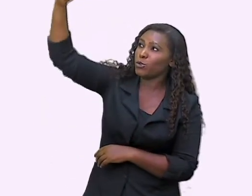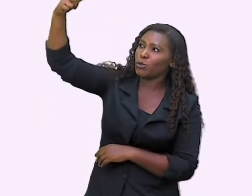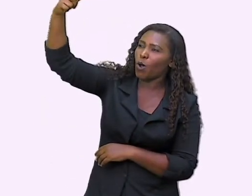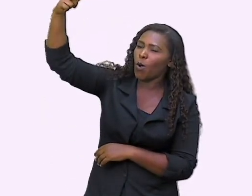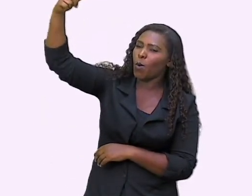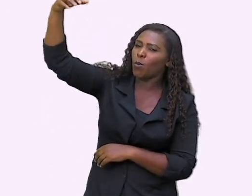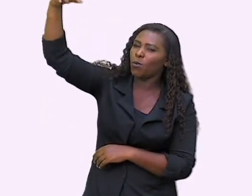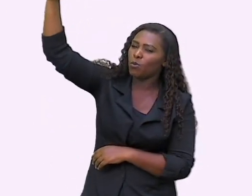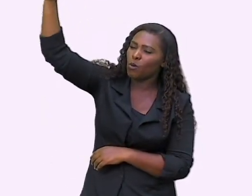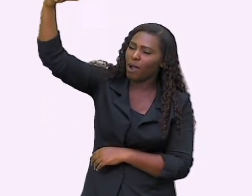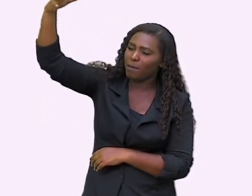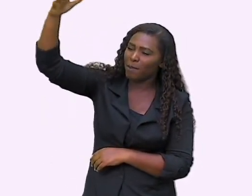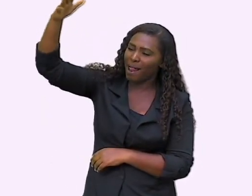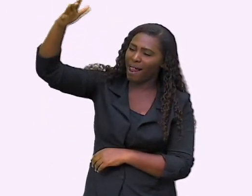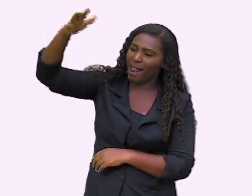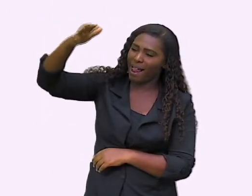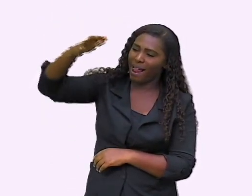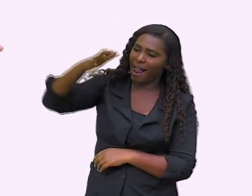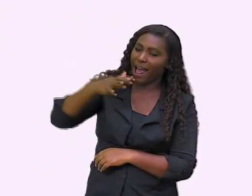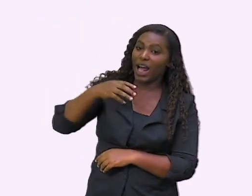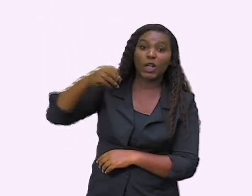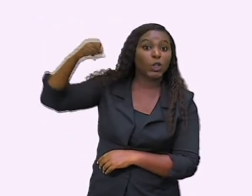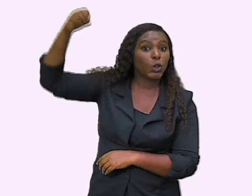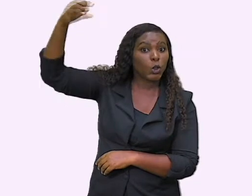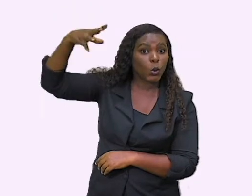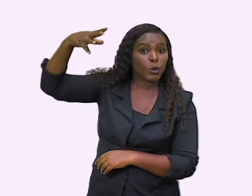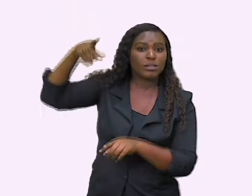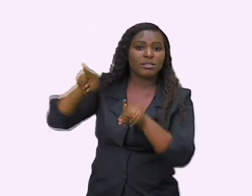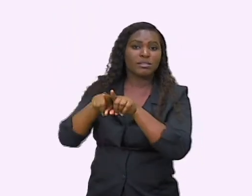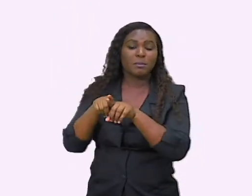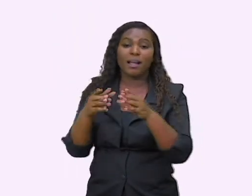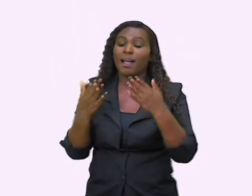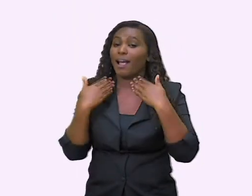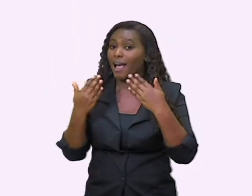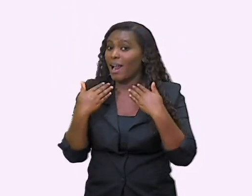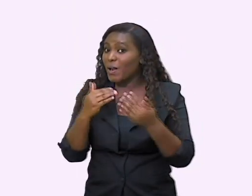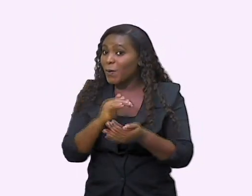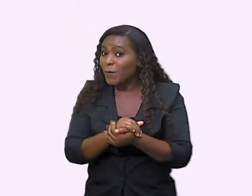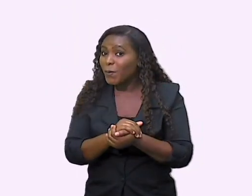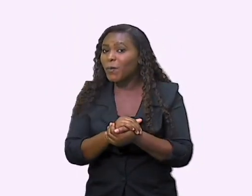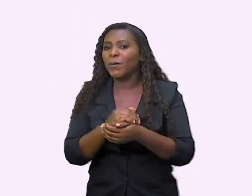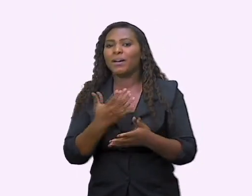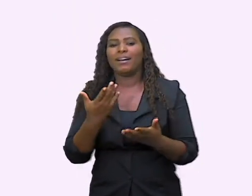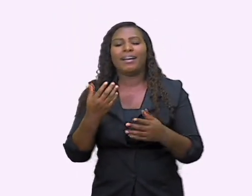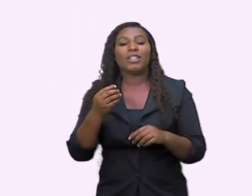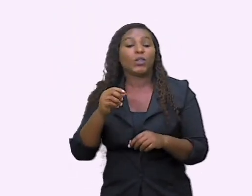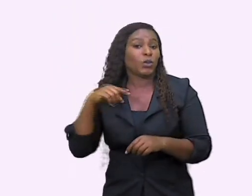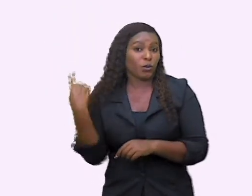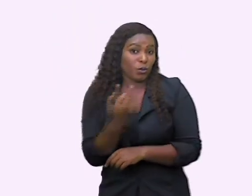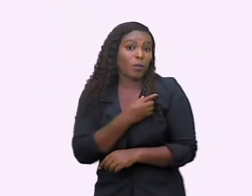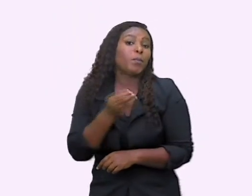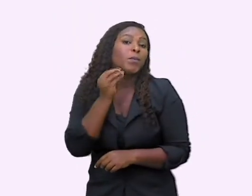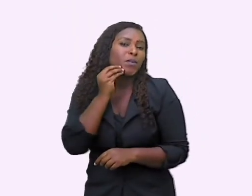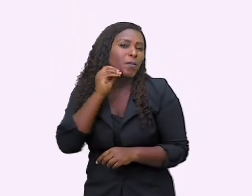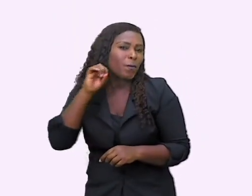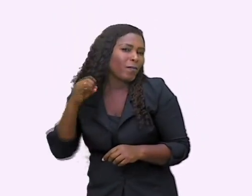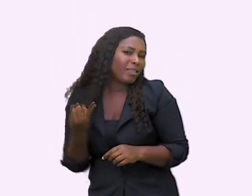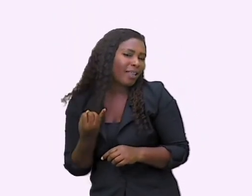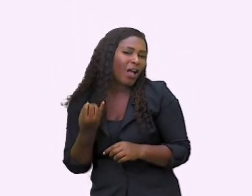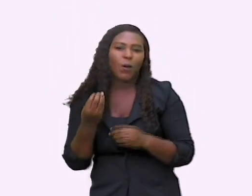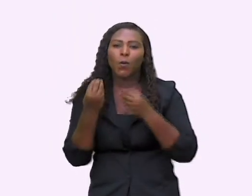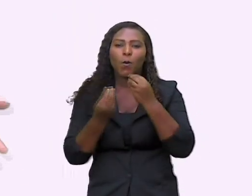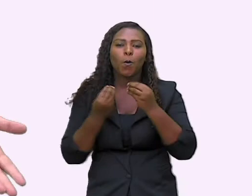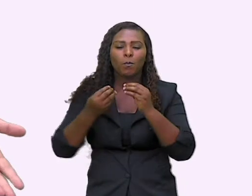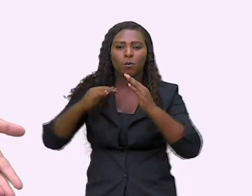nosso planeta. Essa fonte de energia pode ser aproveitada de forma fotovoltaica ou